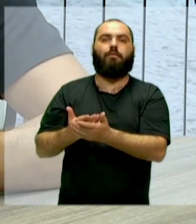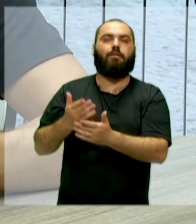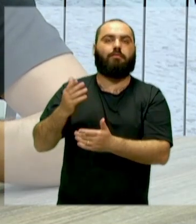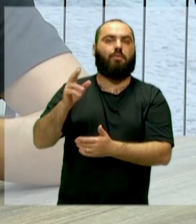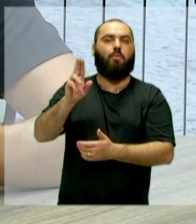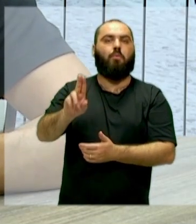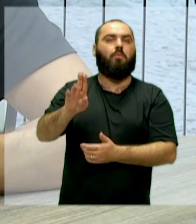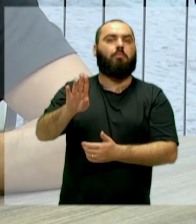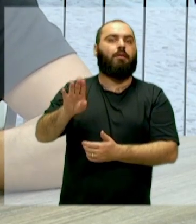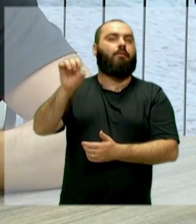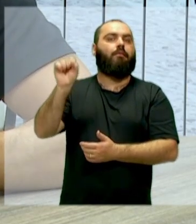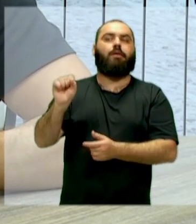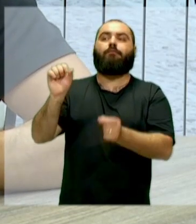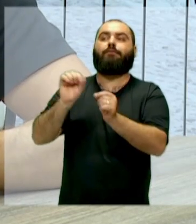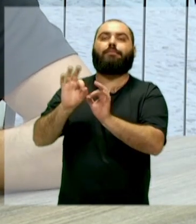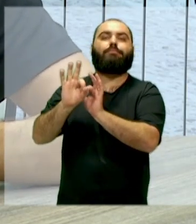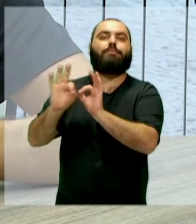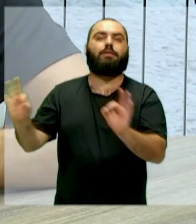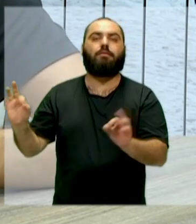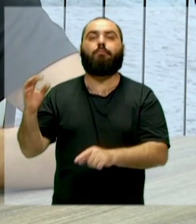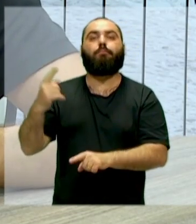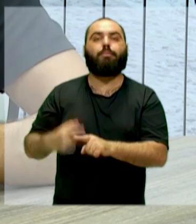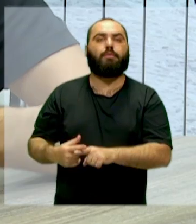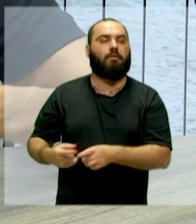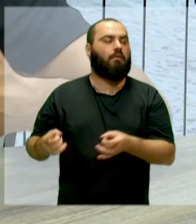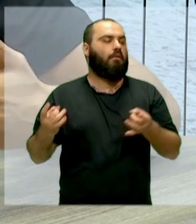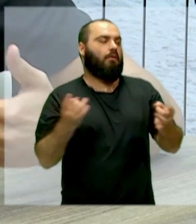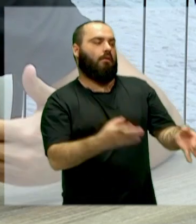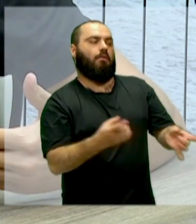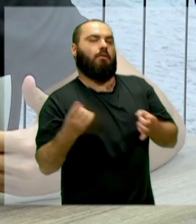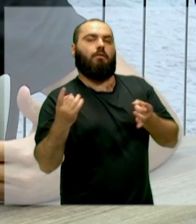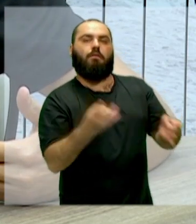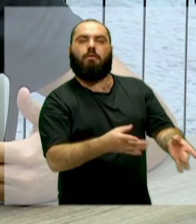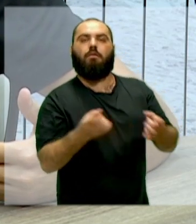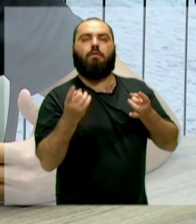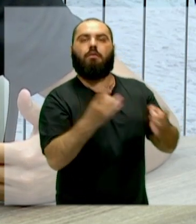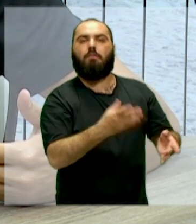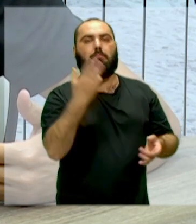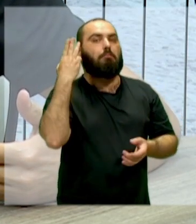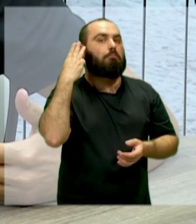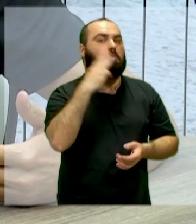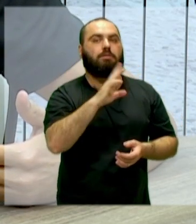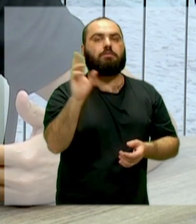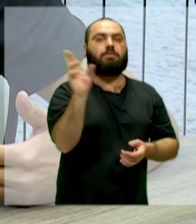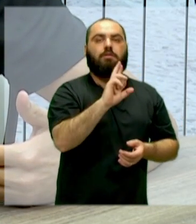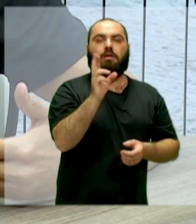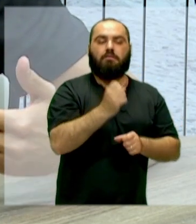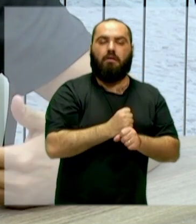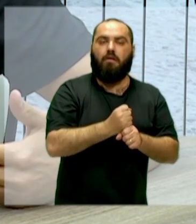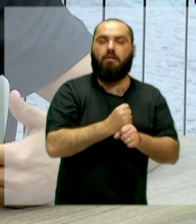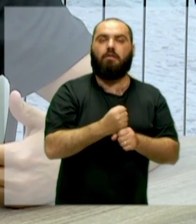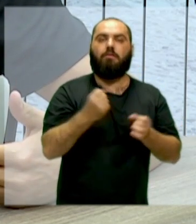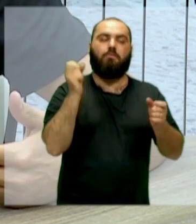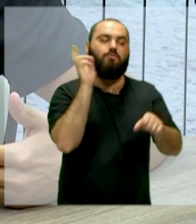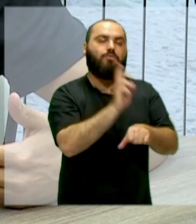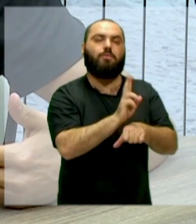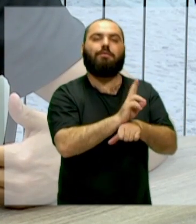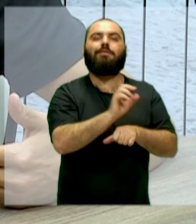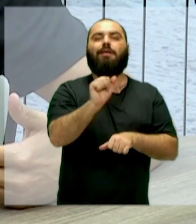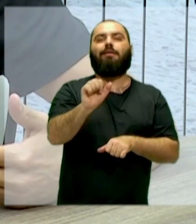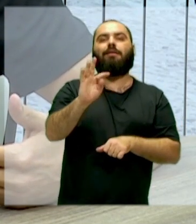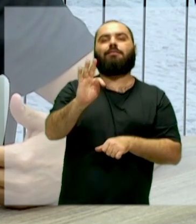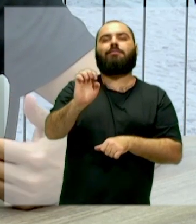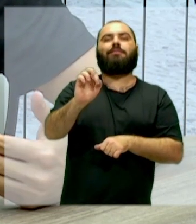saúde poderiam ter sido feitos se a gente não gastar milhões de reais todos os anos para cuidar de um aterro